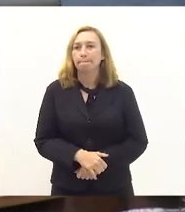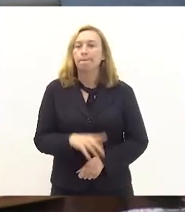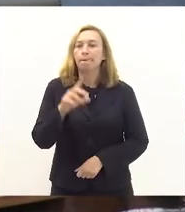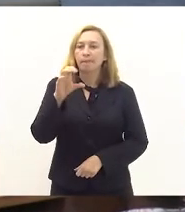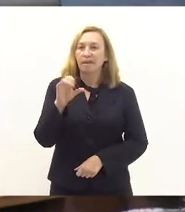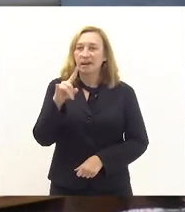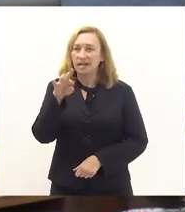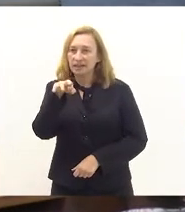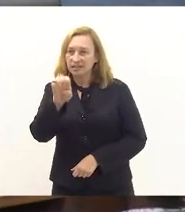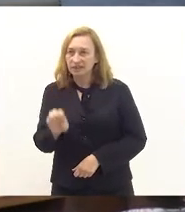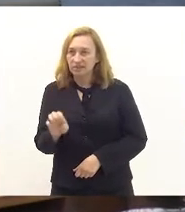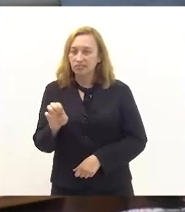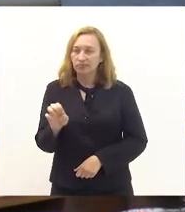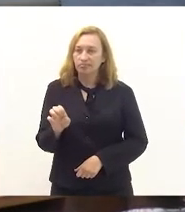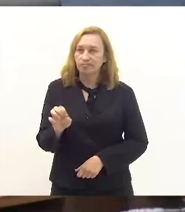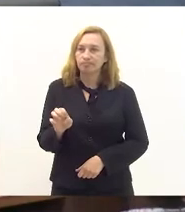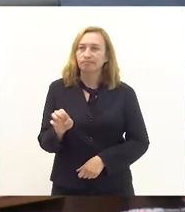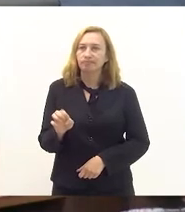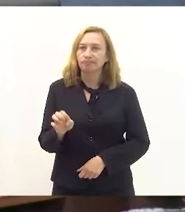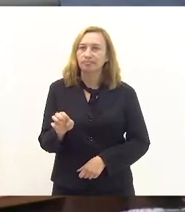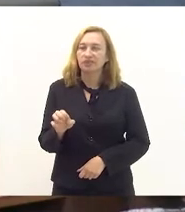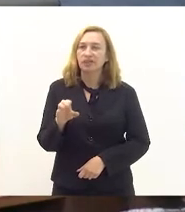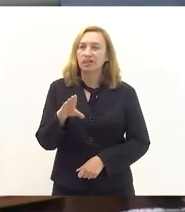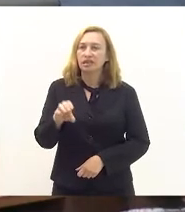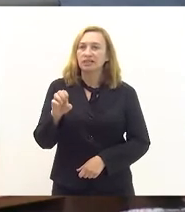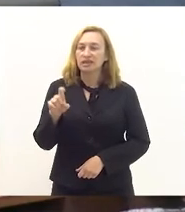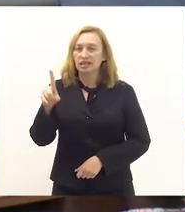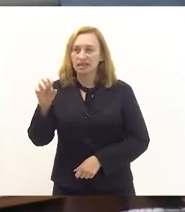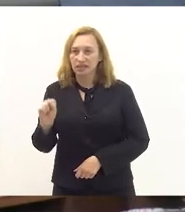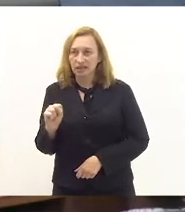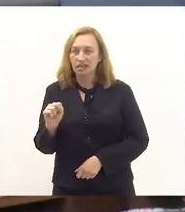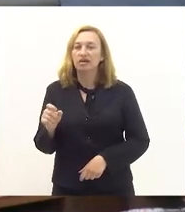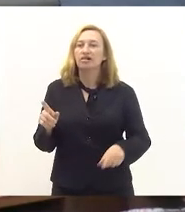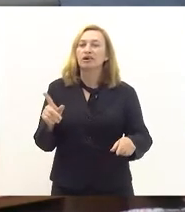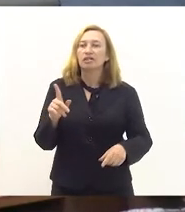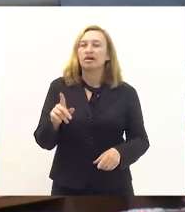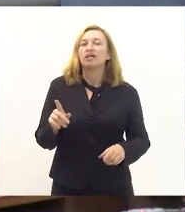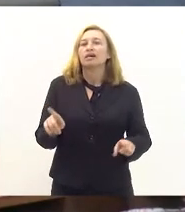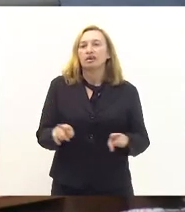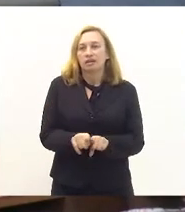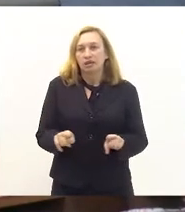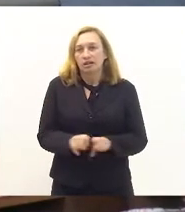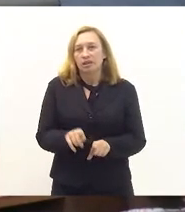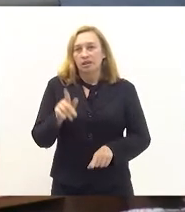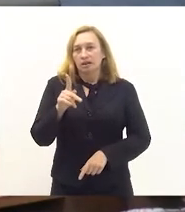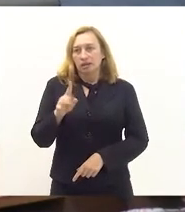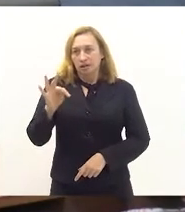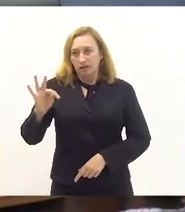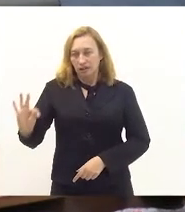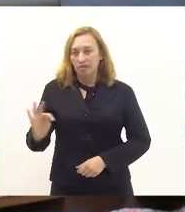Clarice Terros e também César Ferro, também companheiros do PDT,